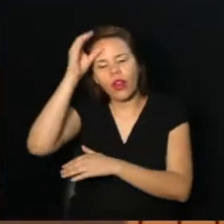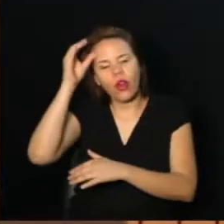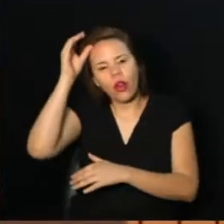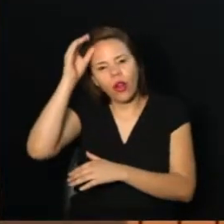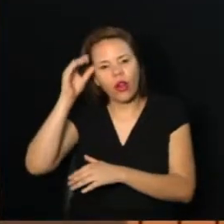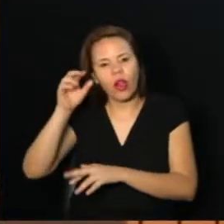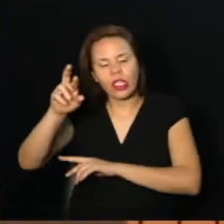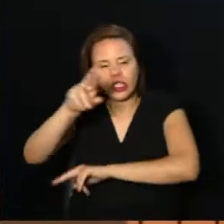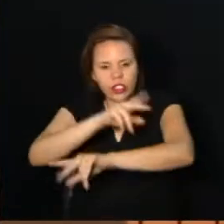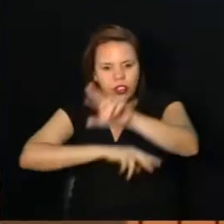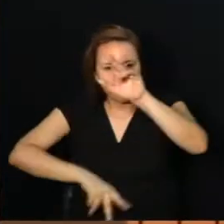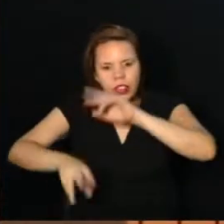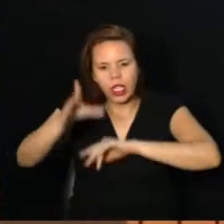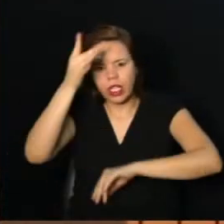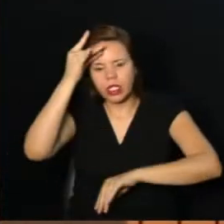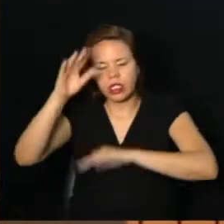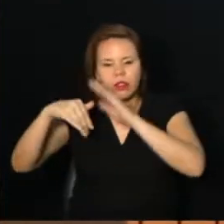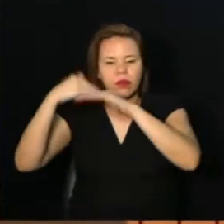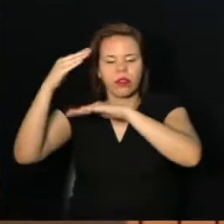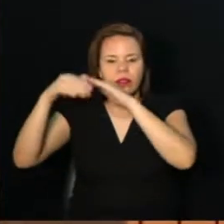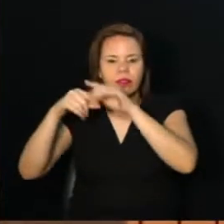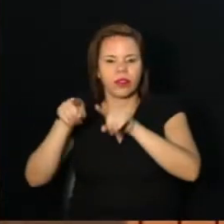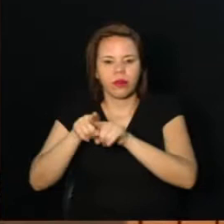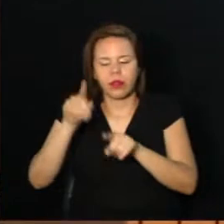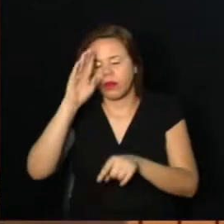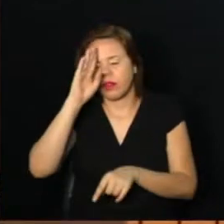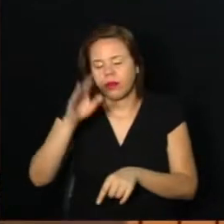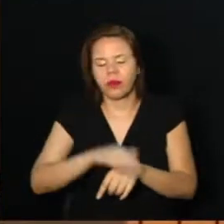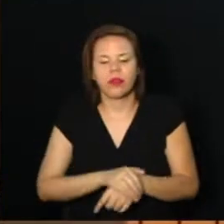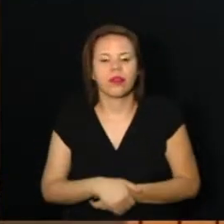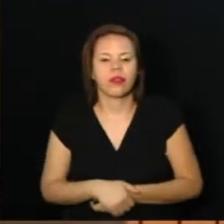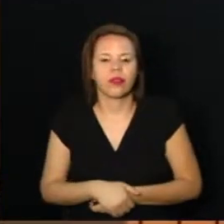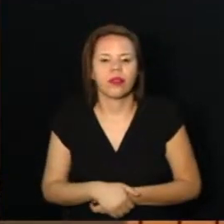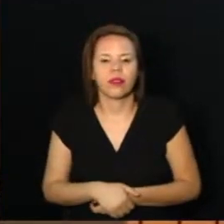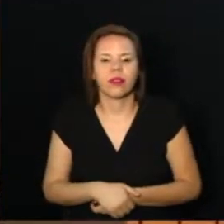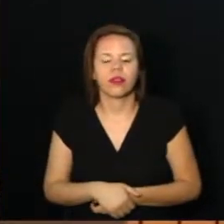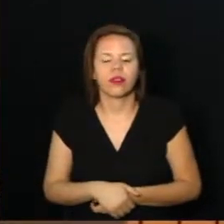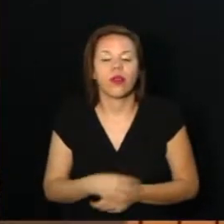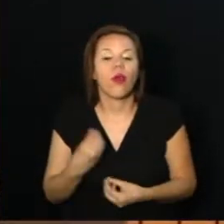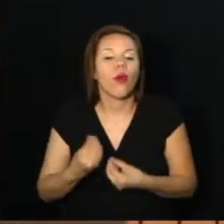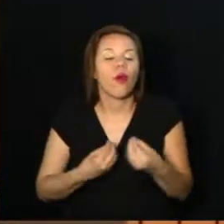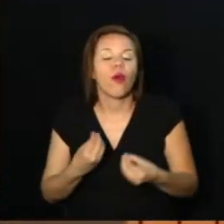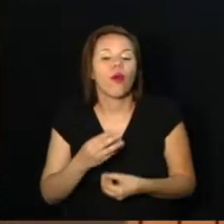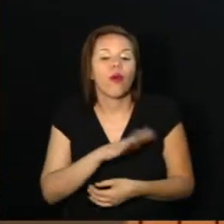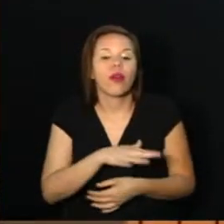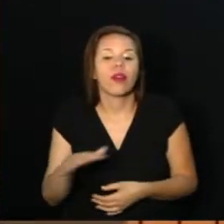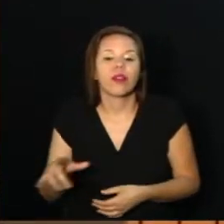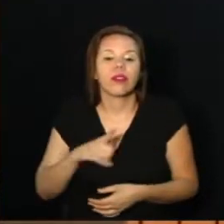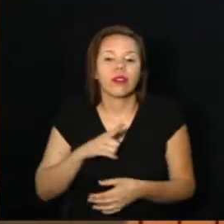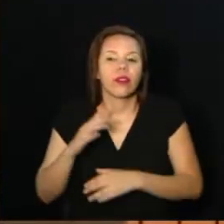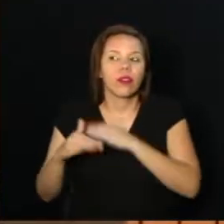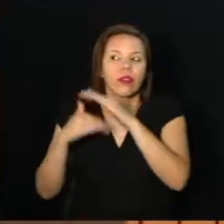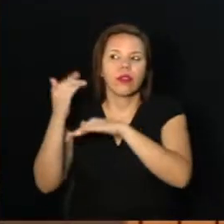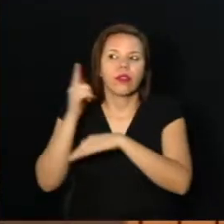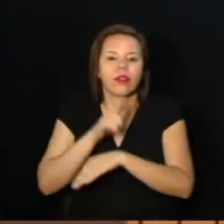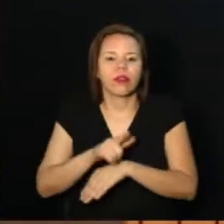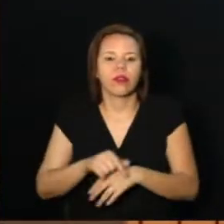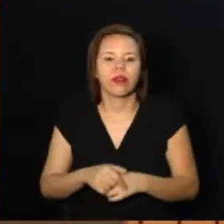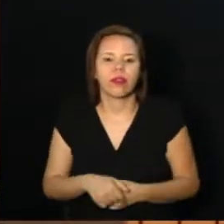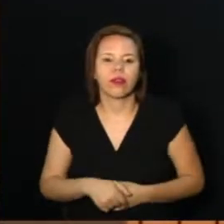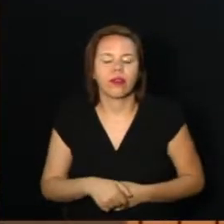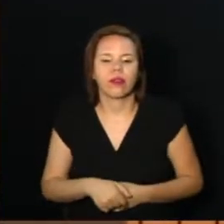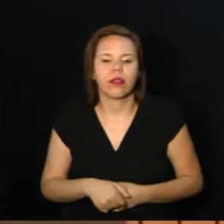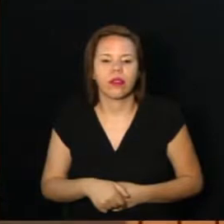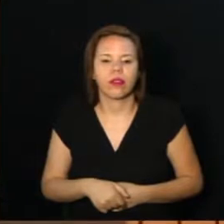transtornos do neurodesenvolvimento, mas principalmente para a maneira como as nossas crianças estão se desenvolvendo, para